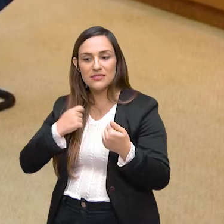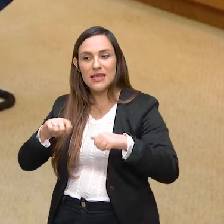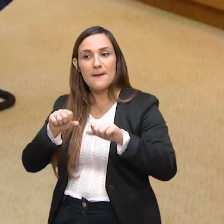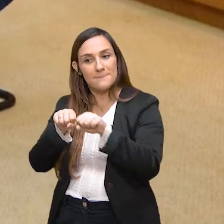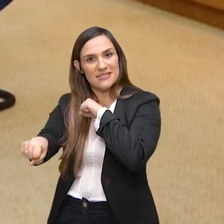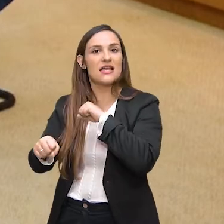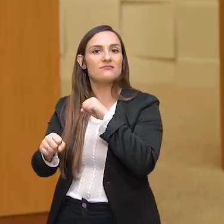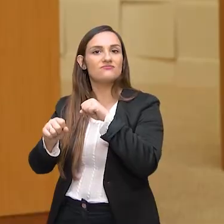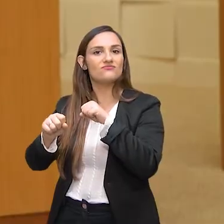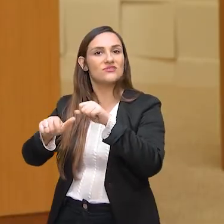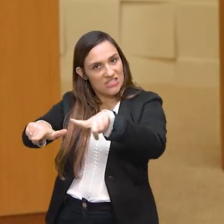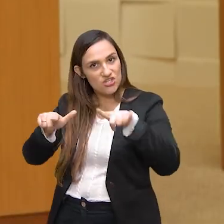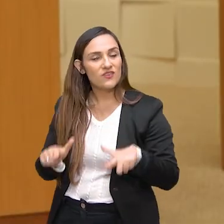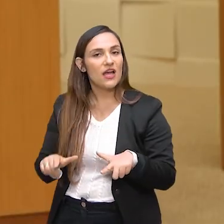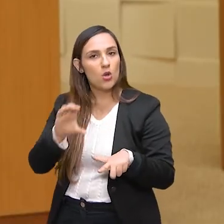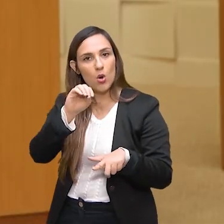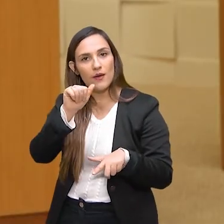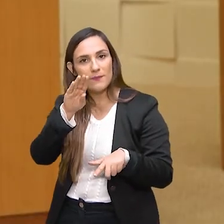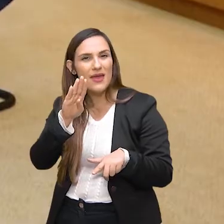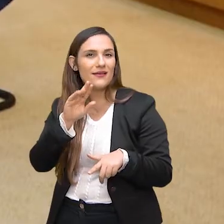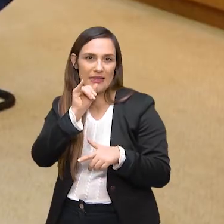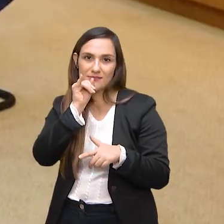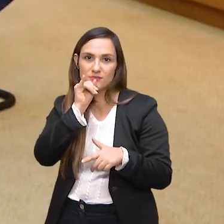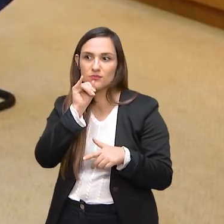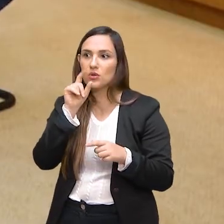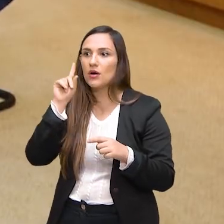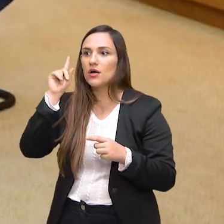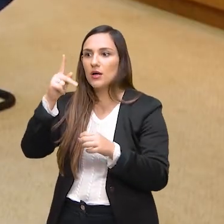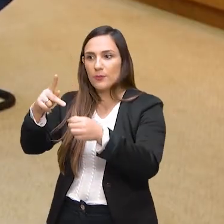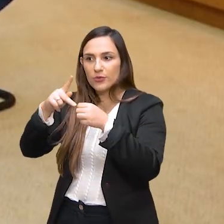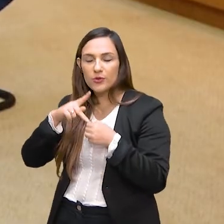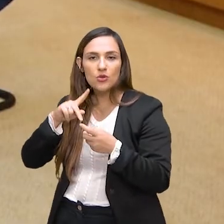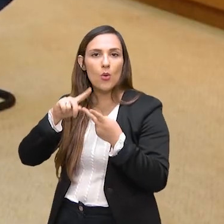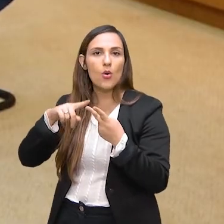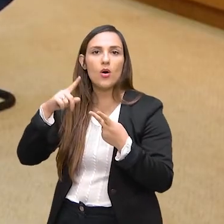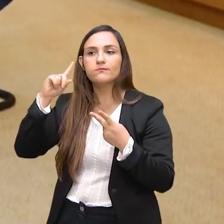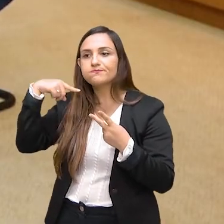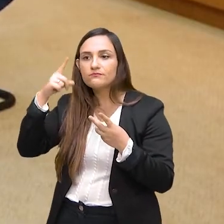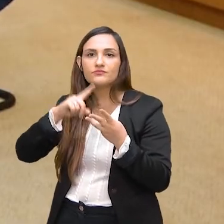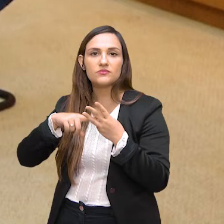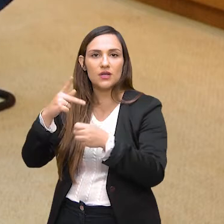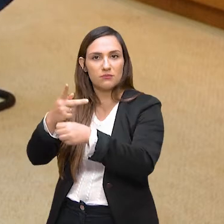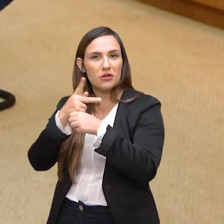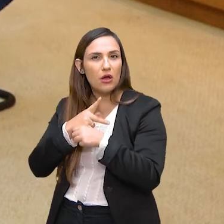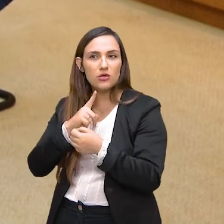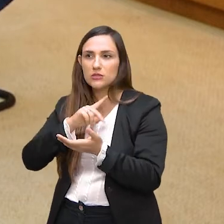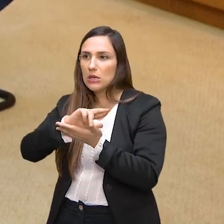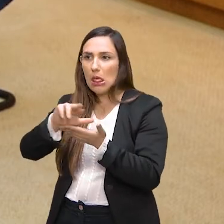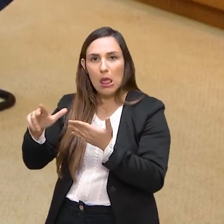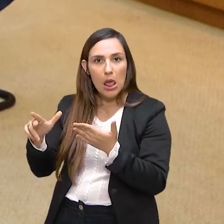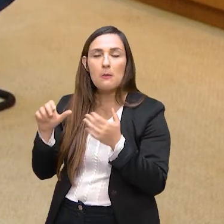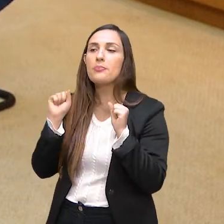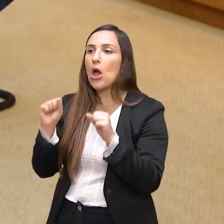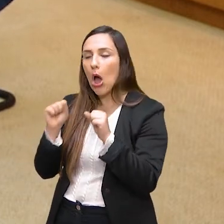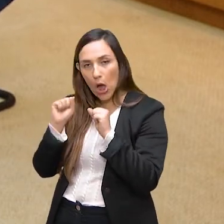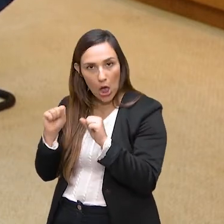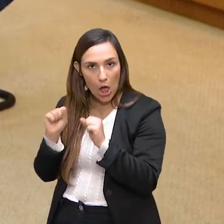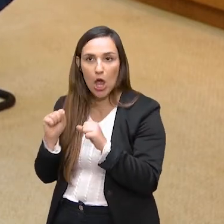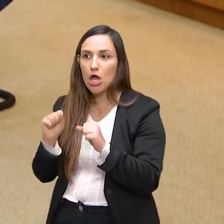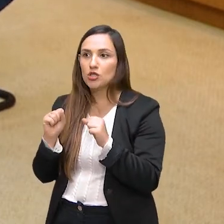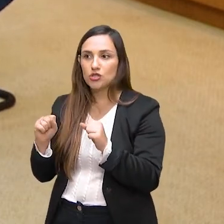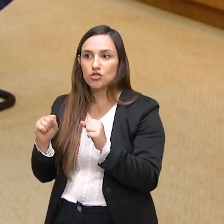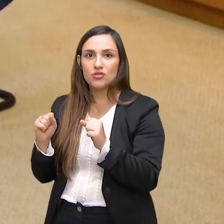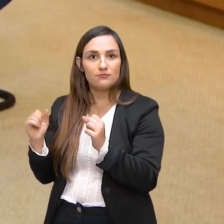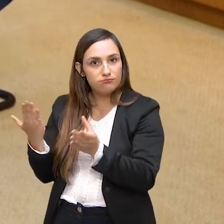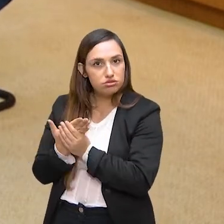técnica, que só os profissionais, ou promotores, ou advogados, ou defensores públicos, ou procuradores do Estado, que podem postular em